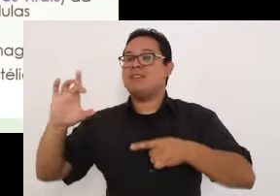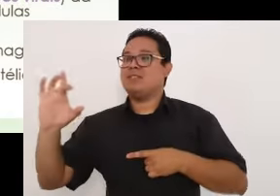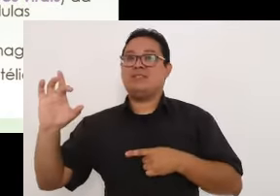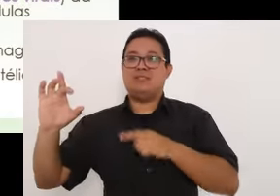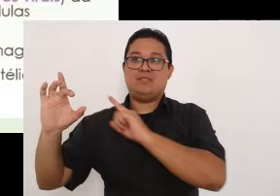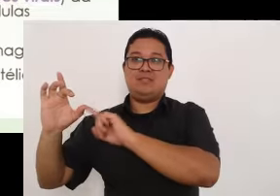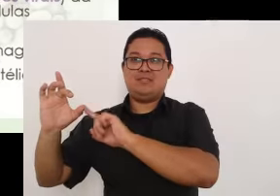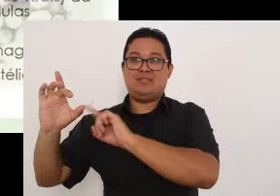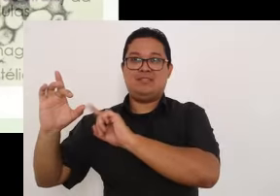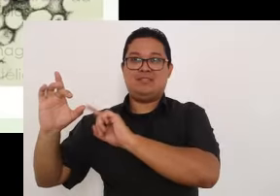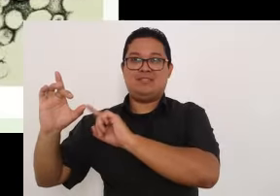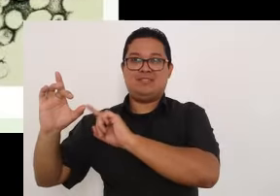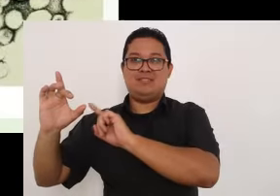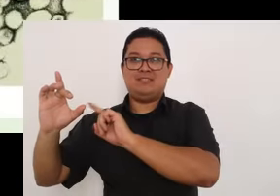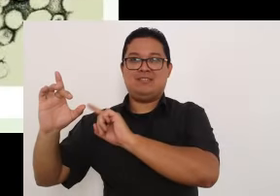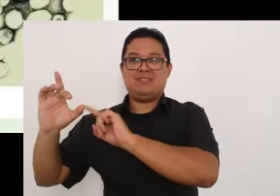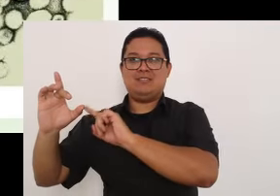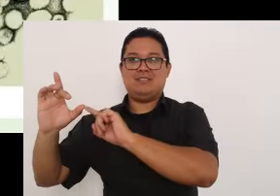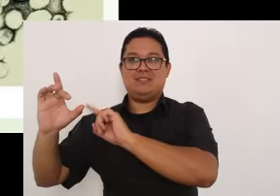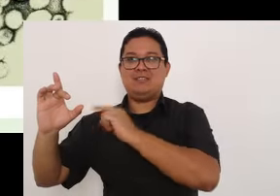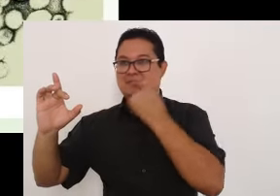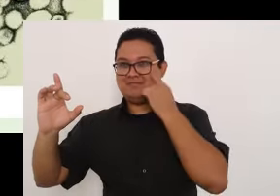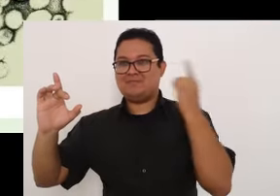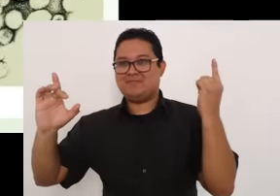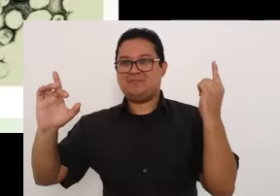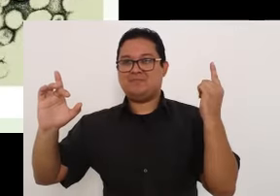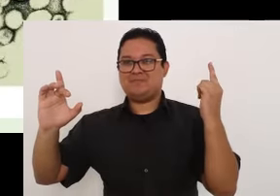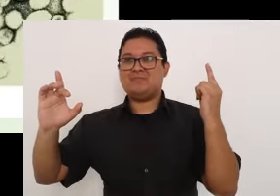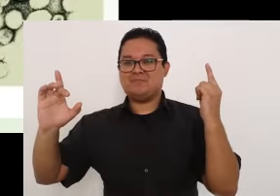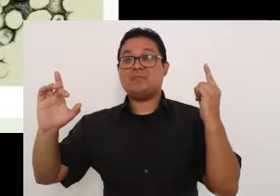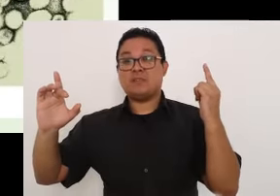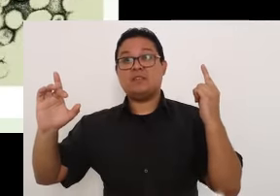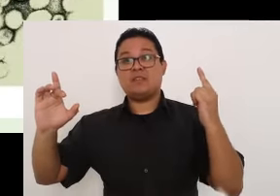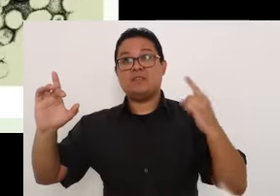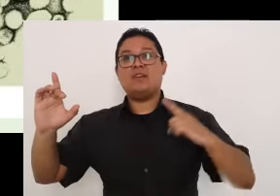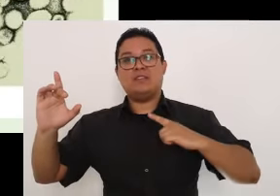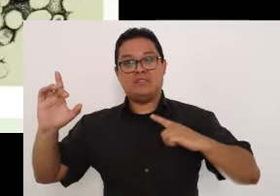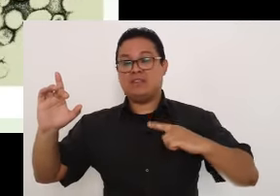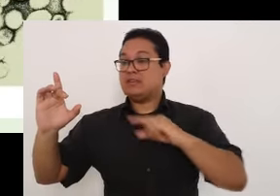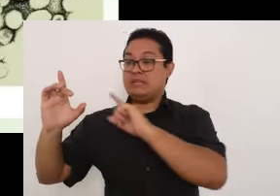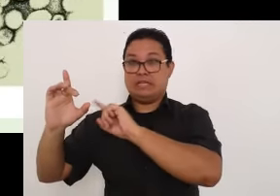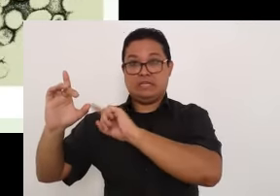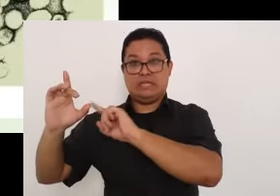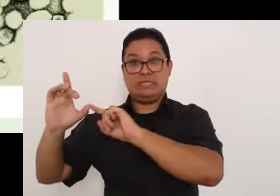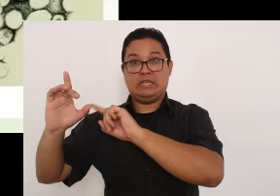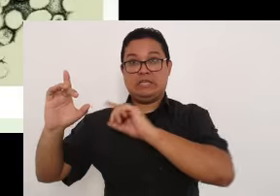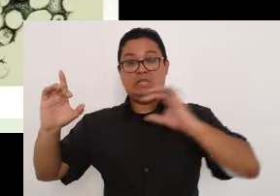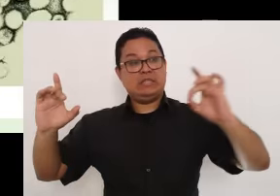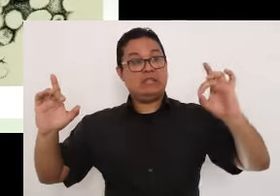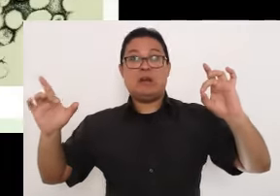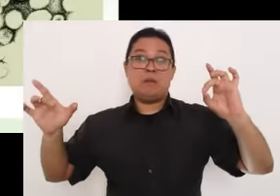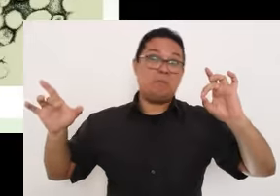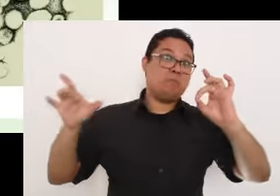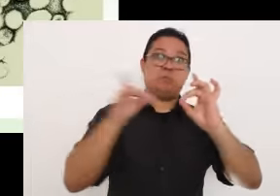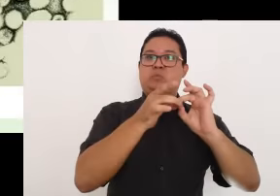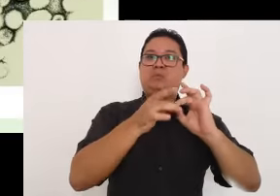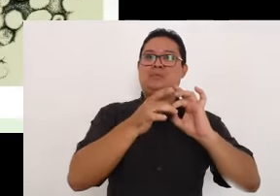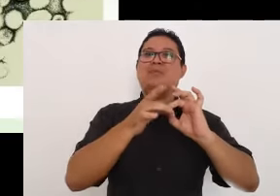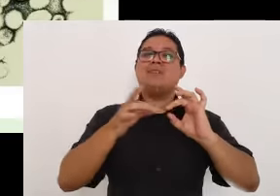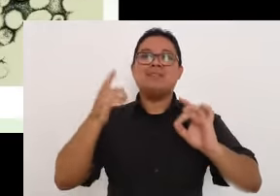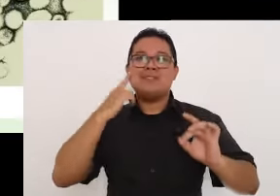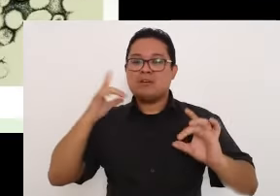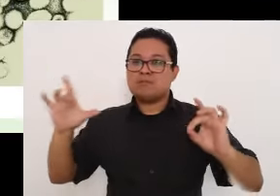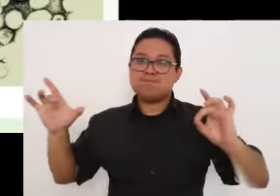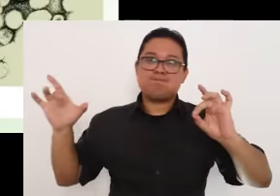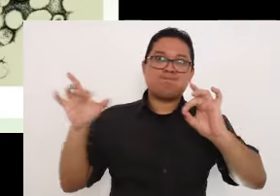o receptor, que está aqui, ó, expresso, tá? Olha lá, um aqui, outro tipo